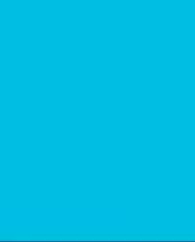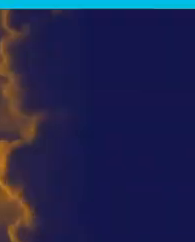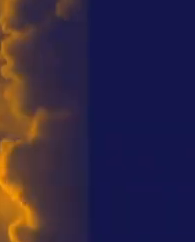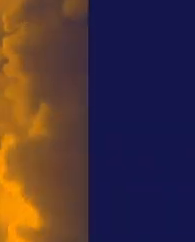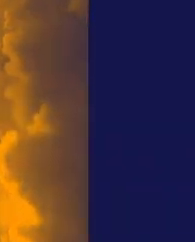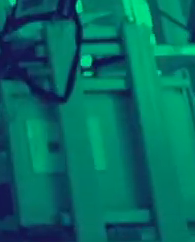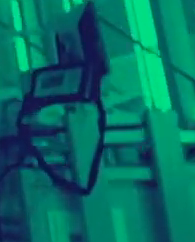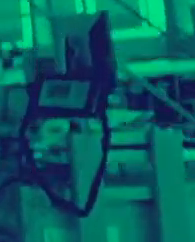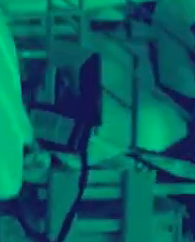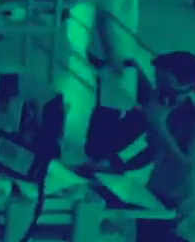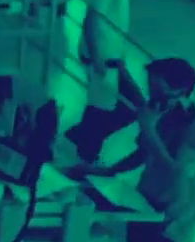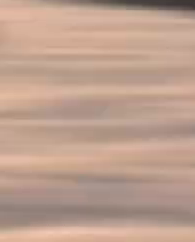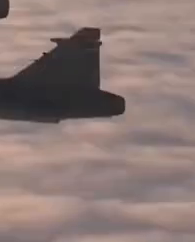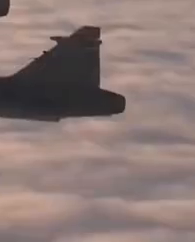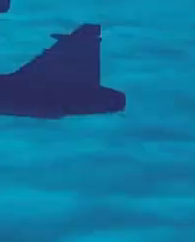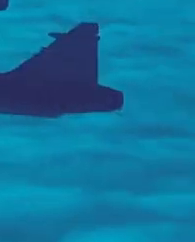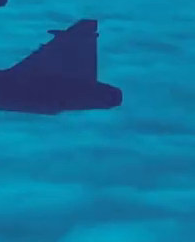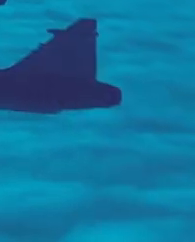Música